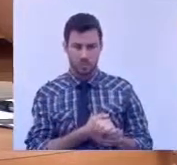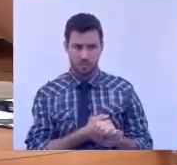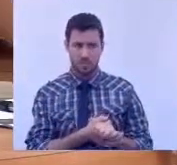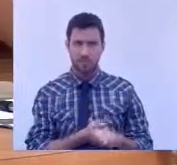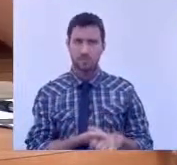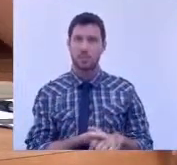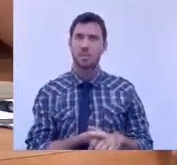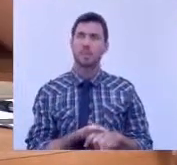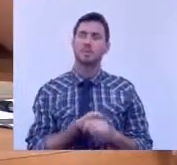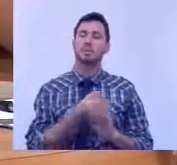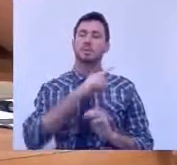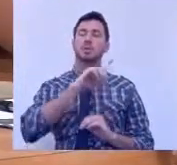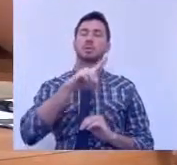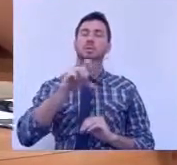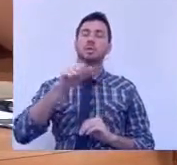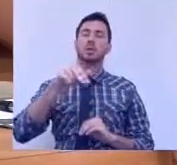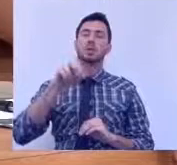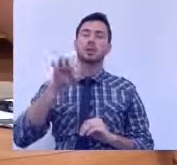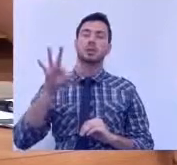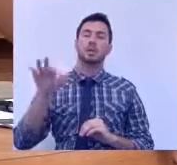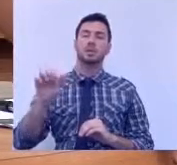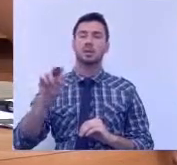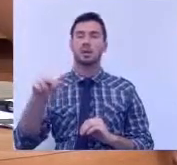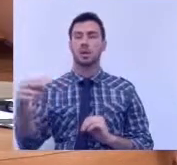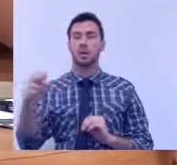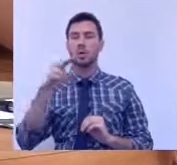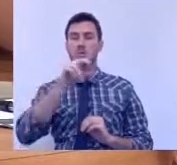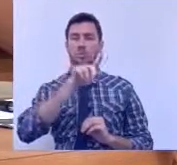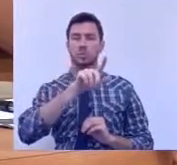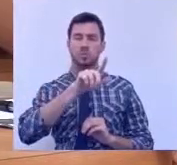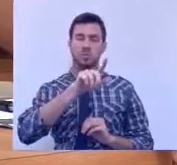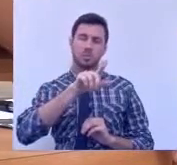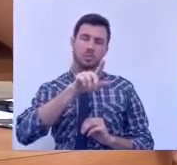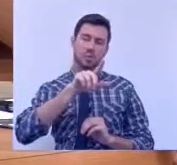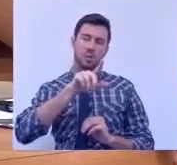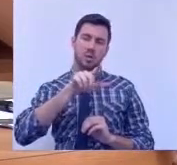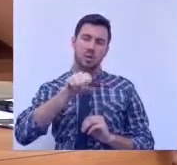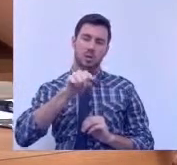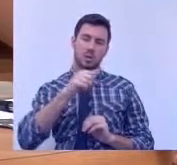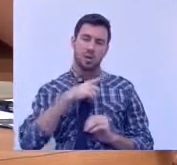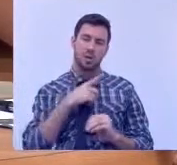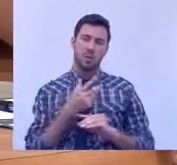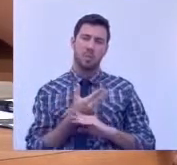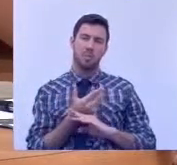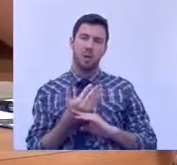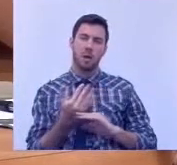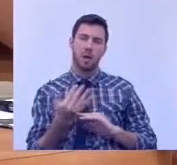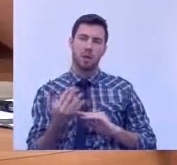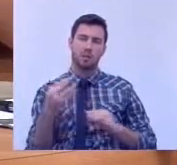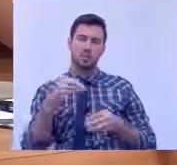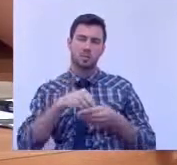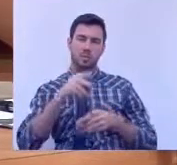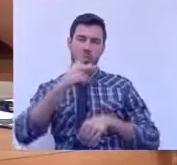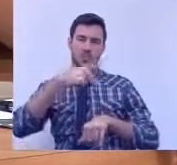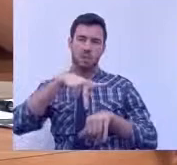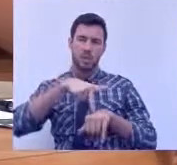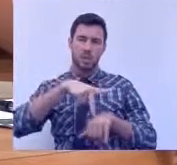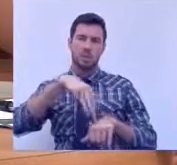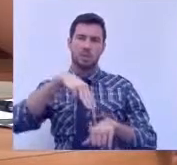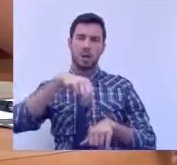senhor Zaneta ou Perneta, como diz o Geraldo Celestino, o mato está cobrindo um homem na Praça do Maria